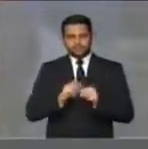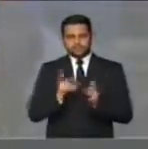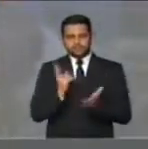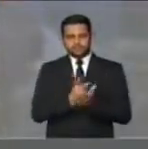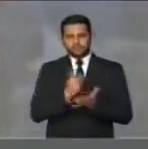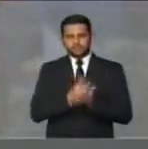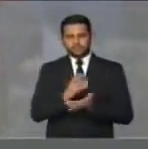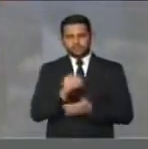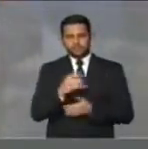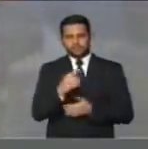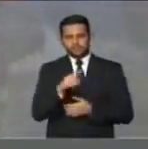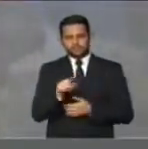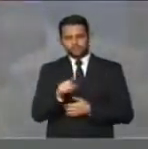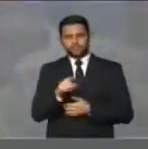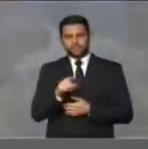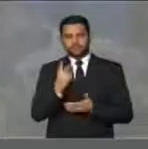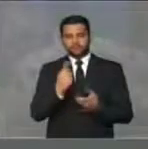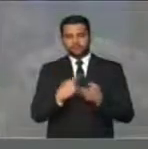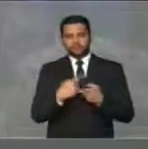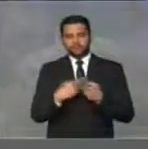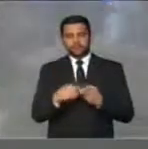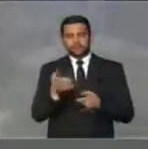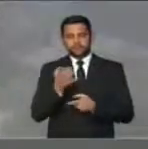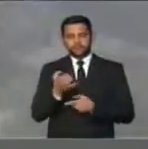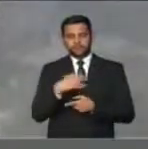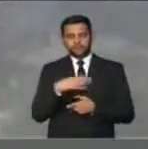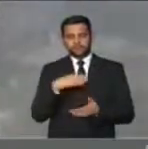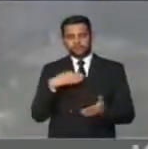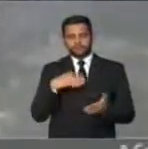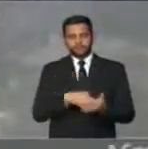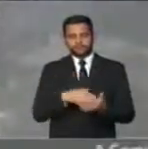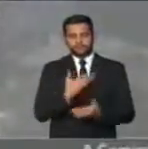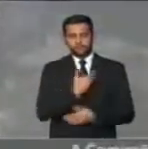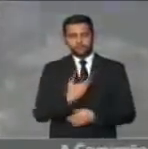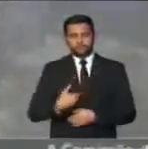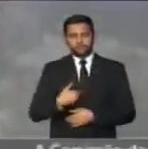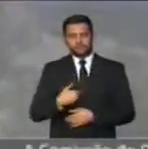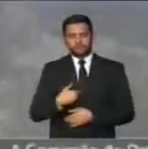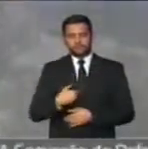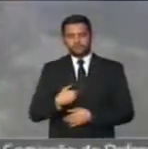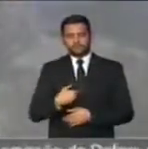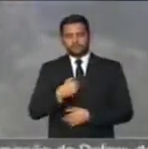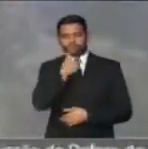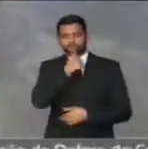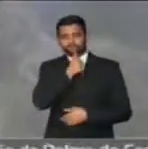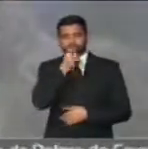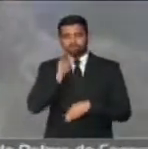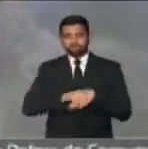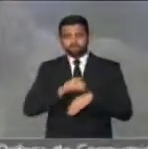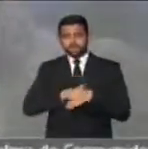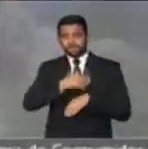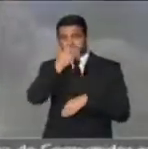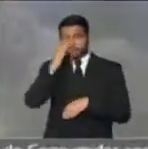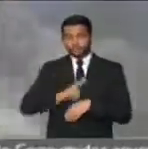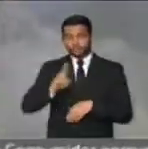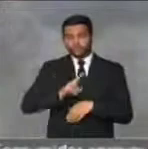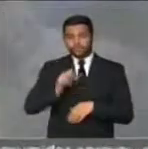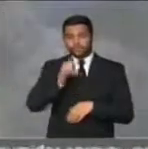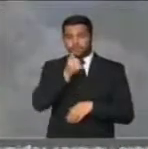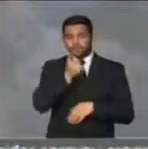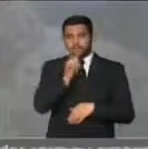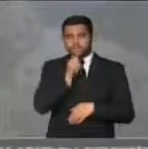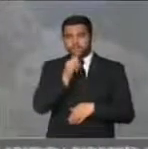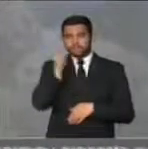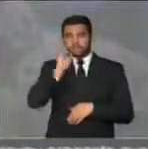mesmo fazendo obstrução, é porque quer impedir que o governo sacrifique ainda mais o consumidor de energia